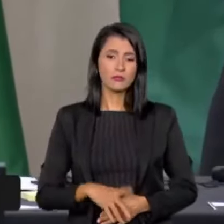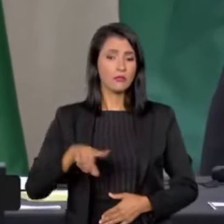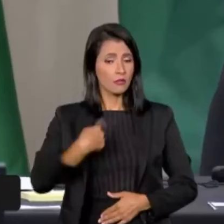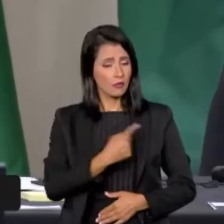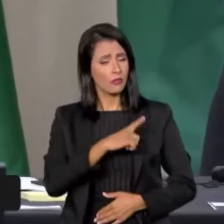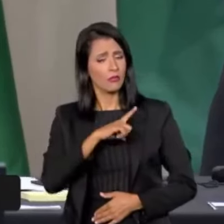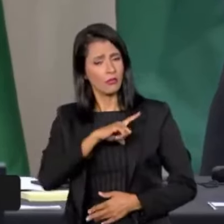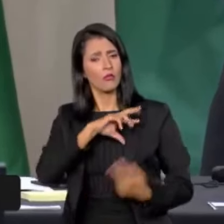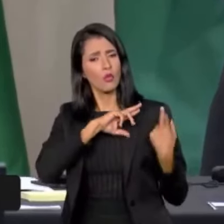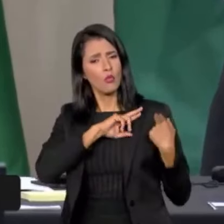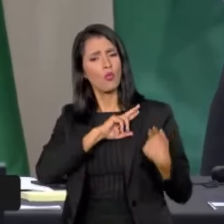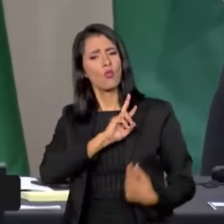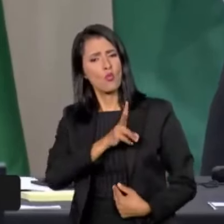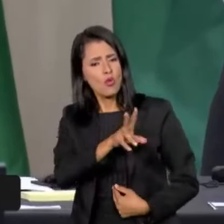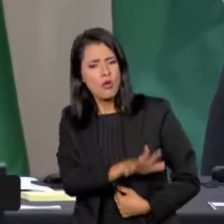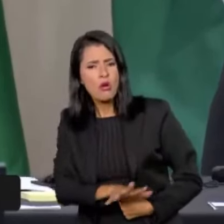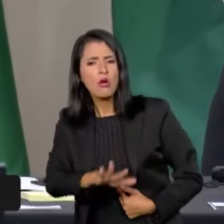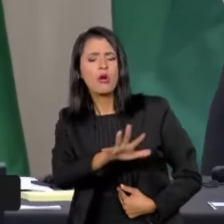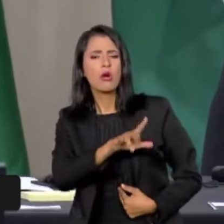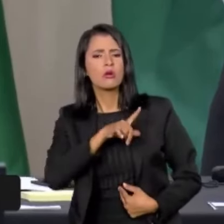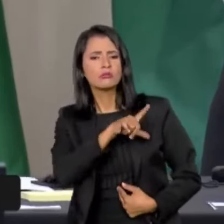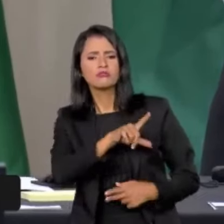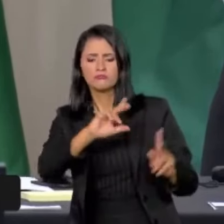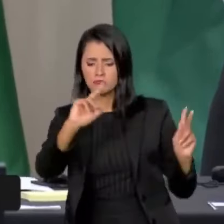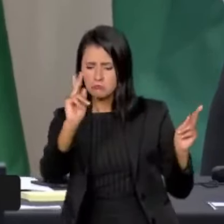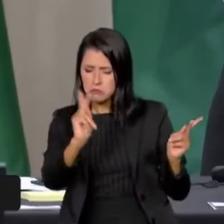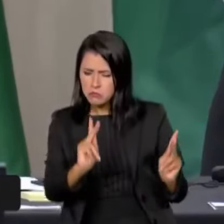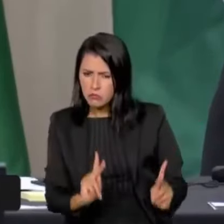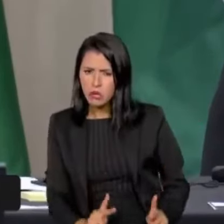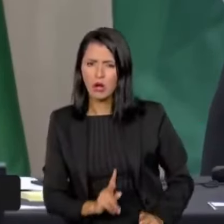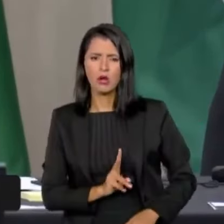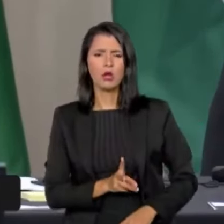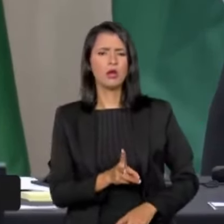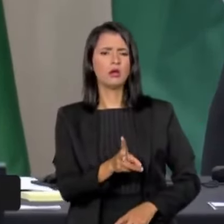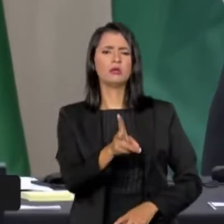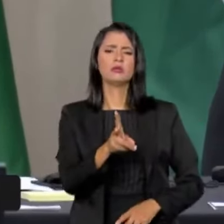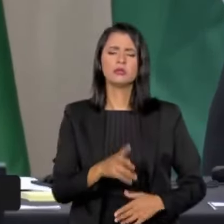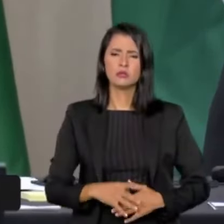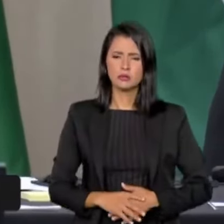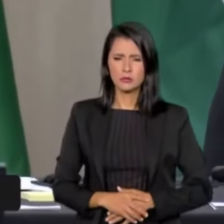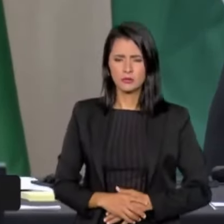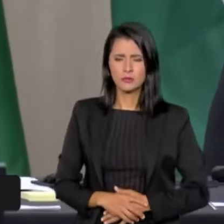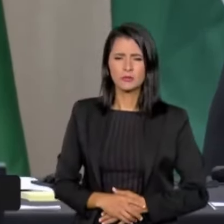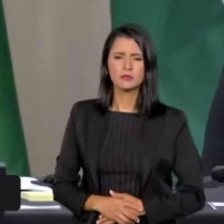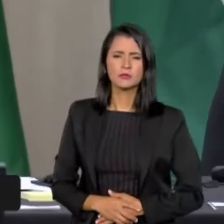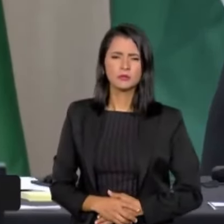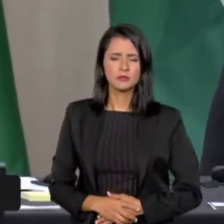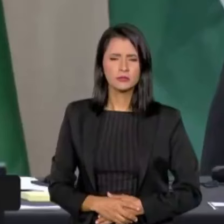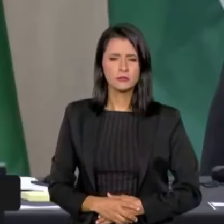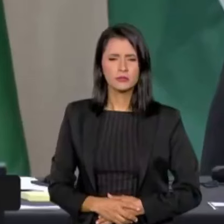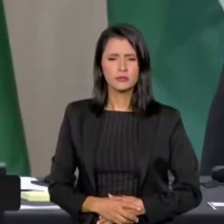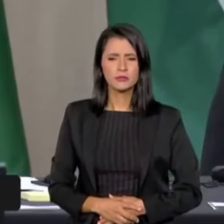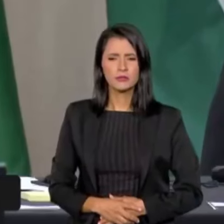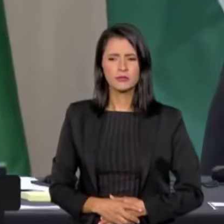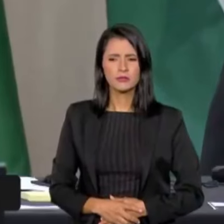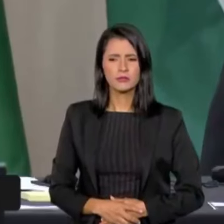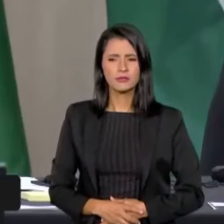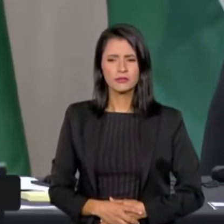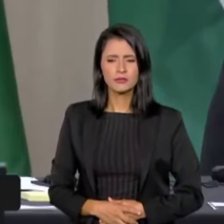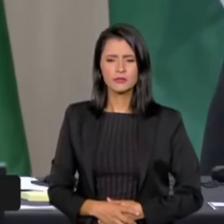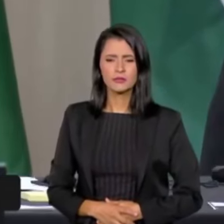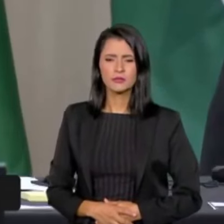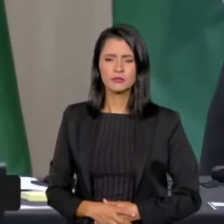nós manter a região como zona de paz. It's up to us to ensure the region remains a peaceful